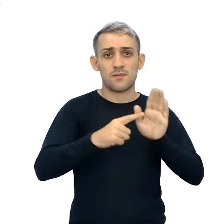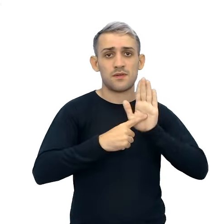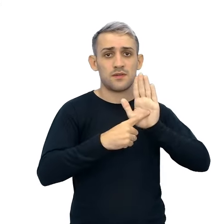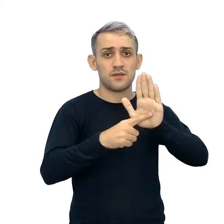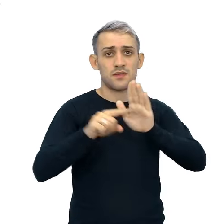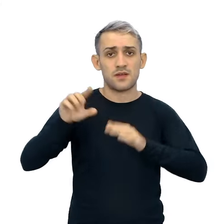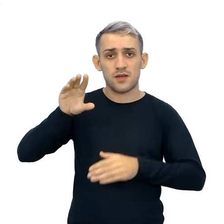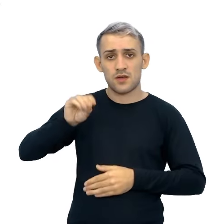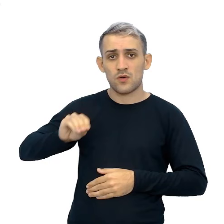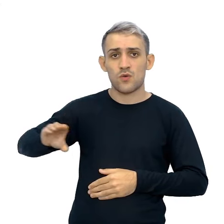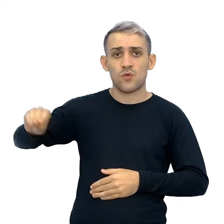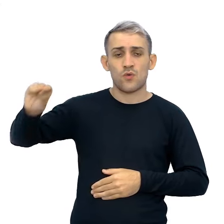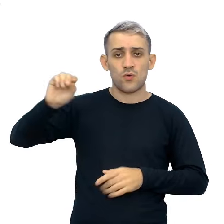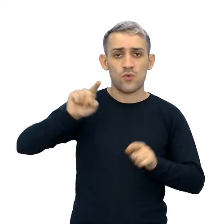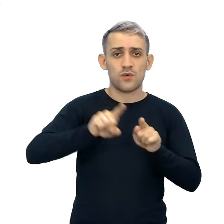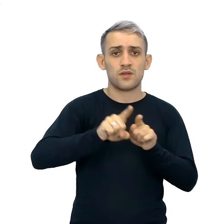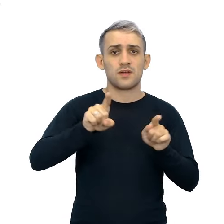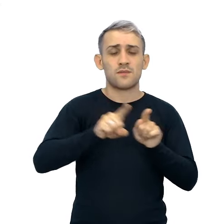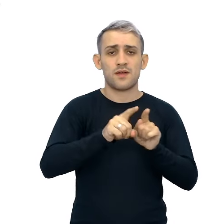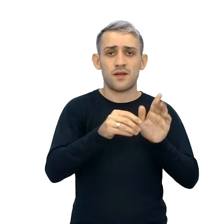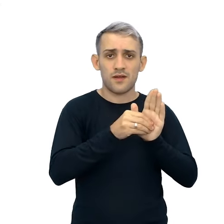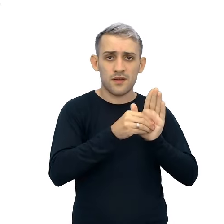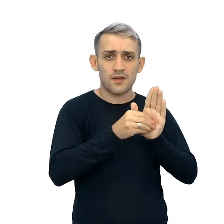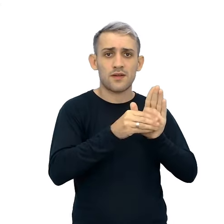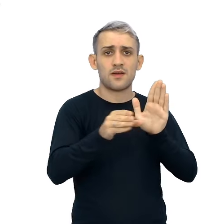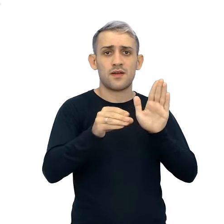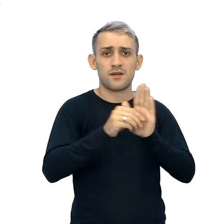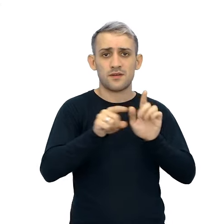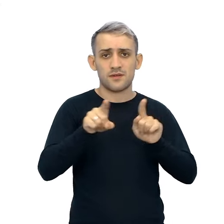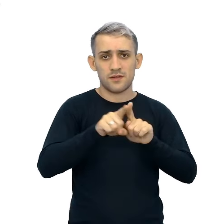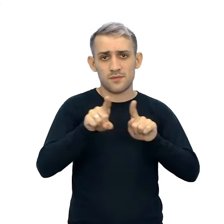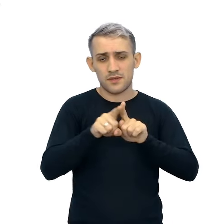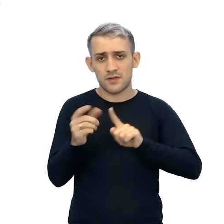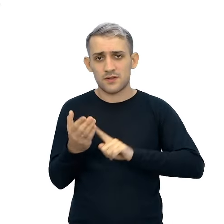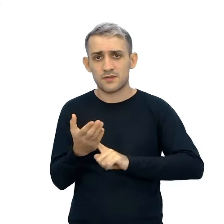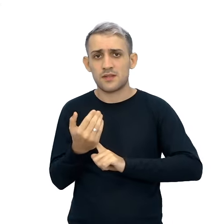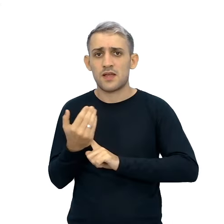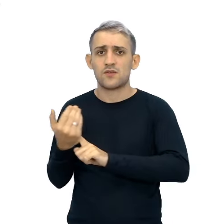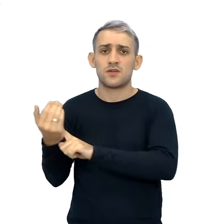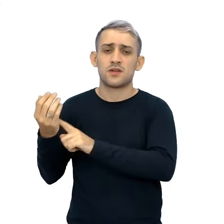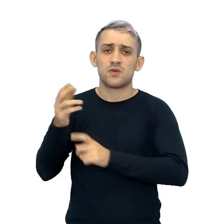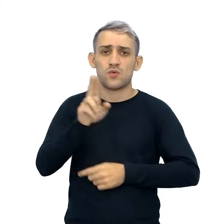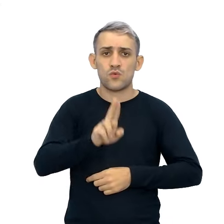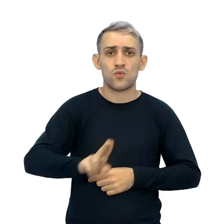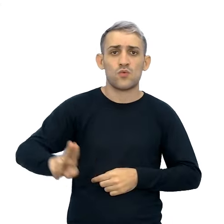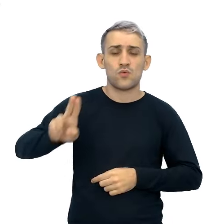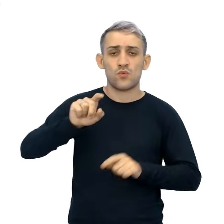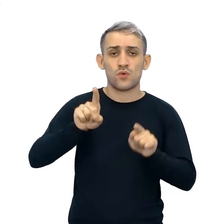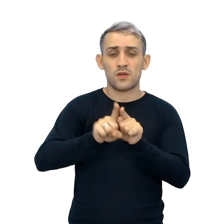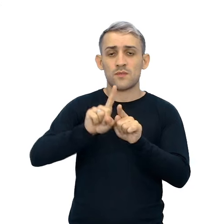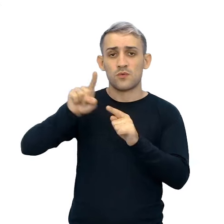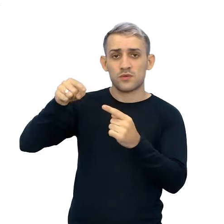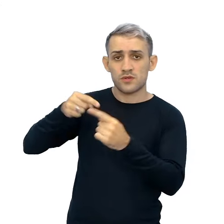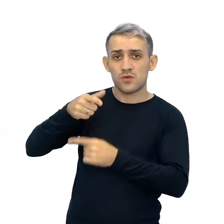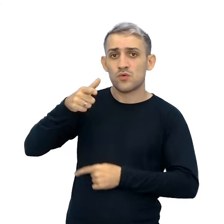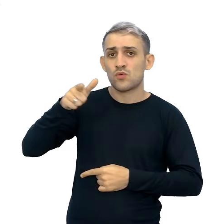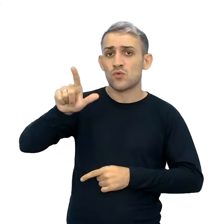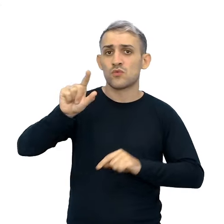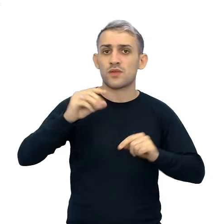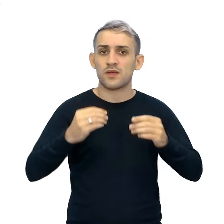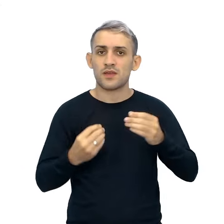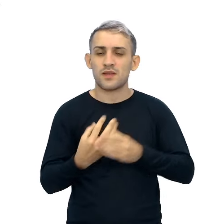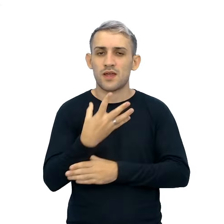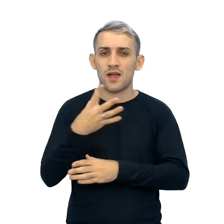a multissemiose, as mídias e tecnologias utilizadas. Outro objetivo, a produção